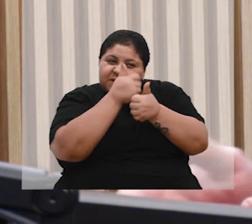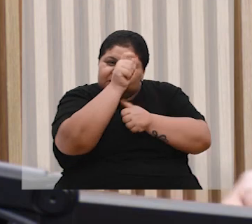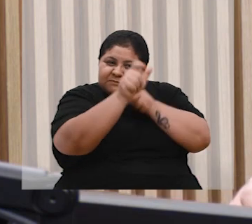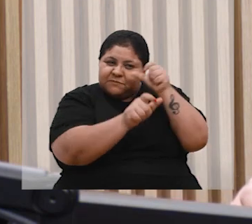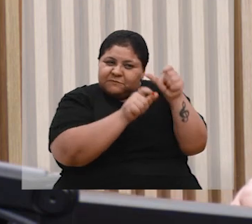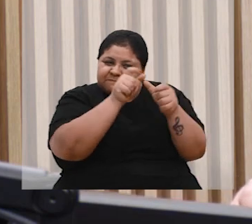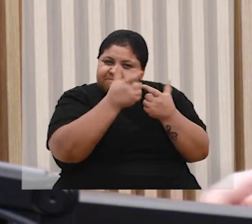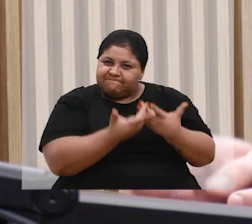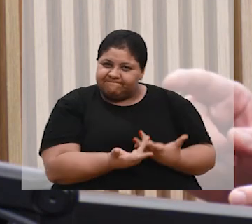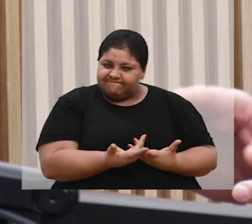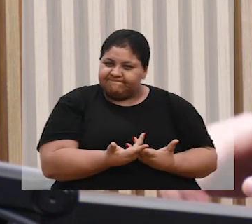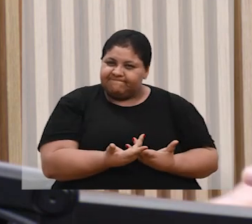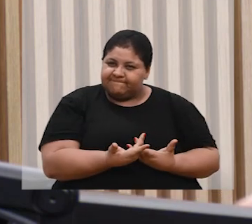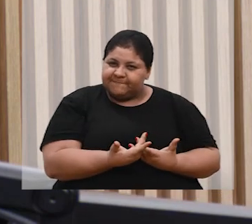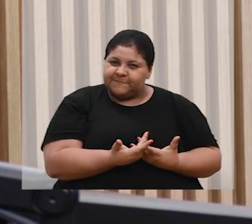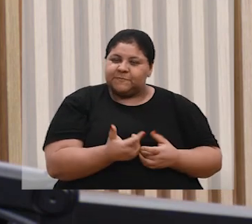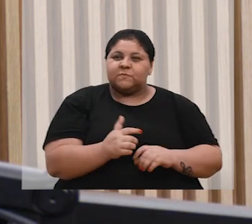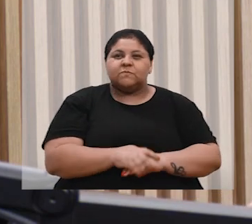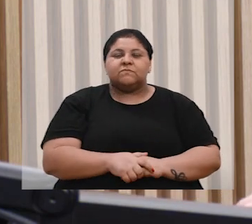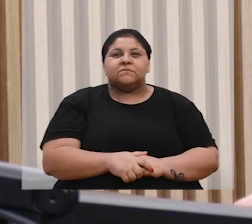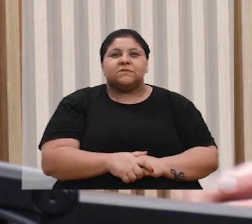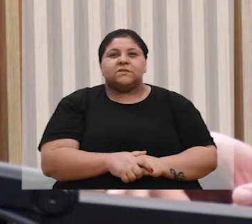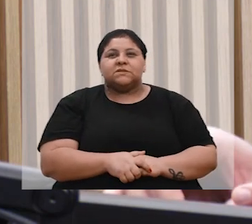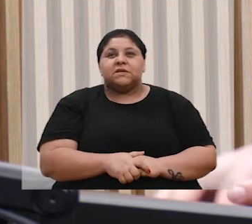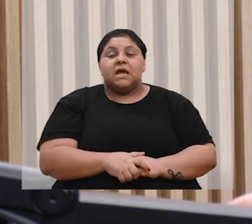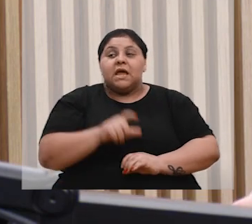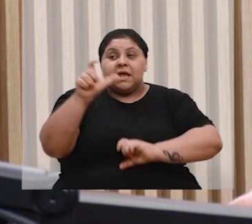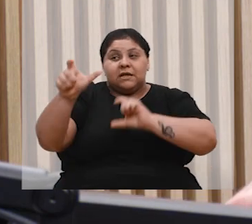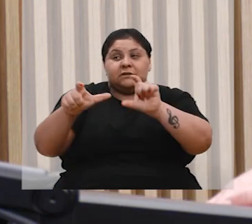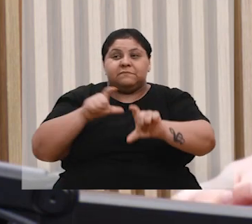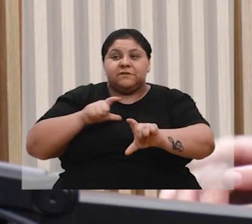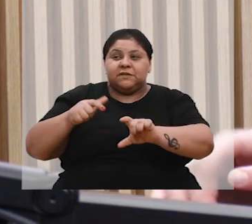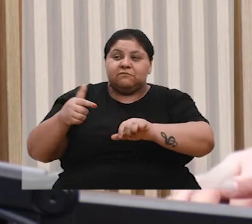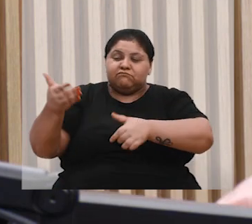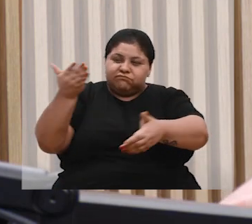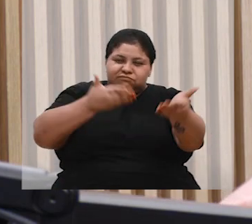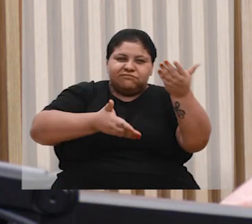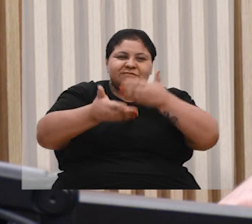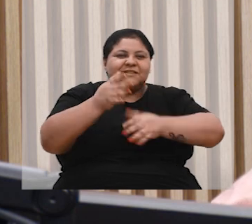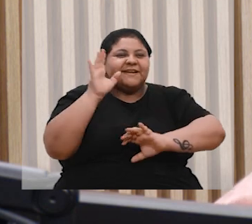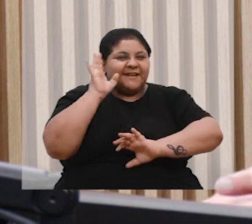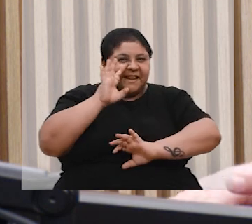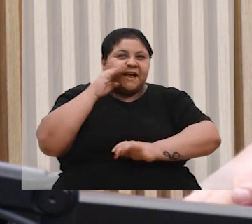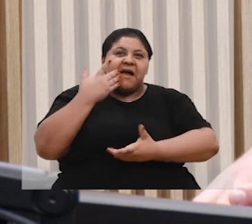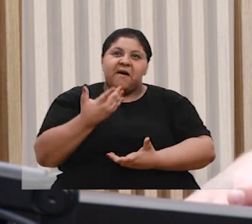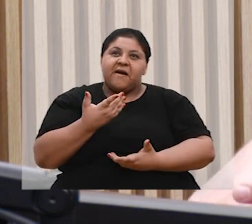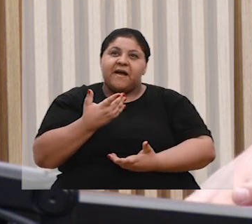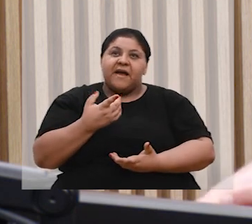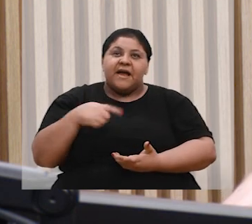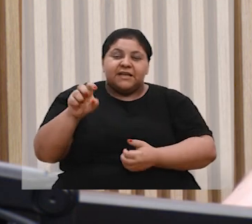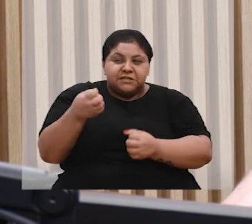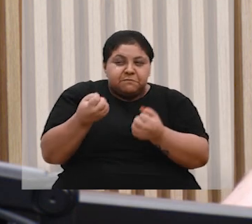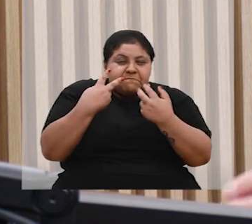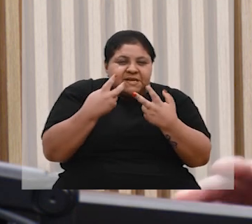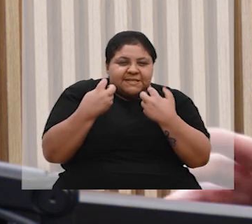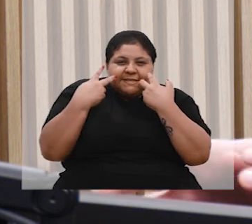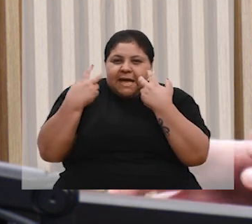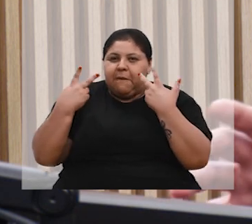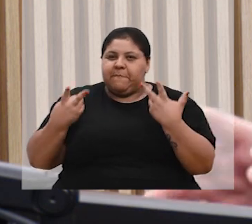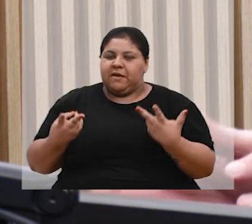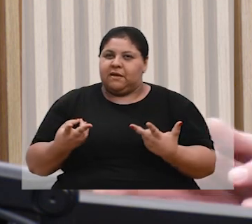lá. E as pessoas têm uma receptividade muito bacana, Marcelo. A gente